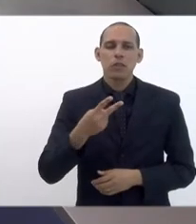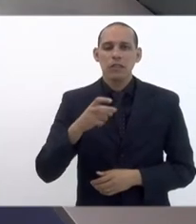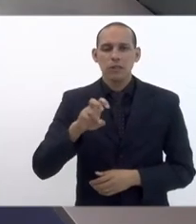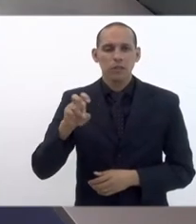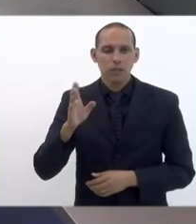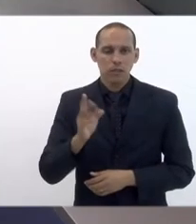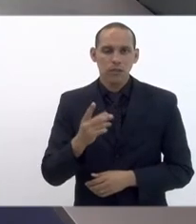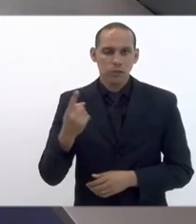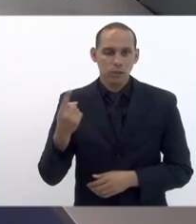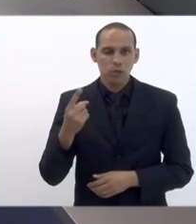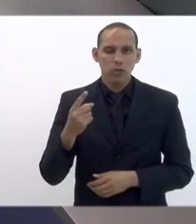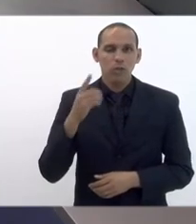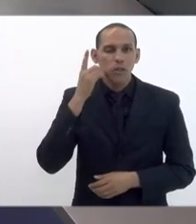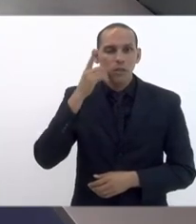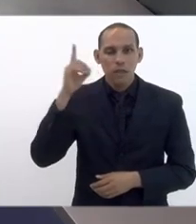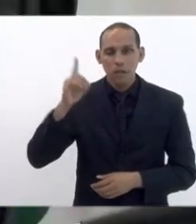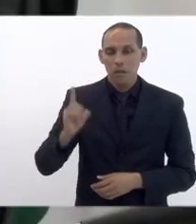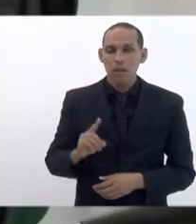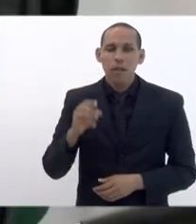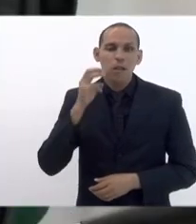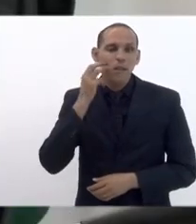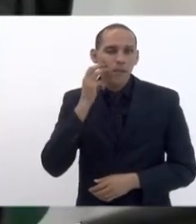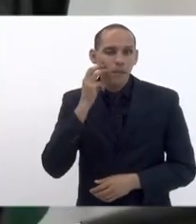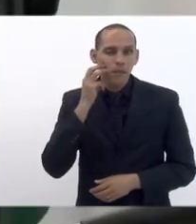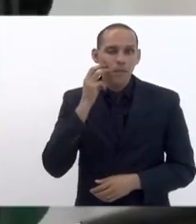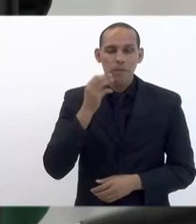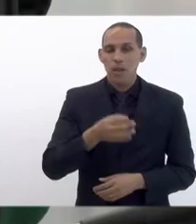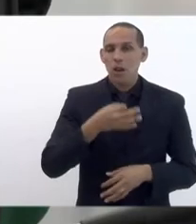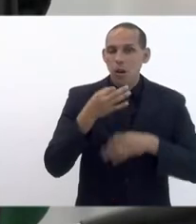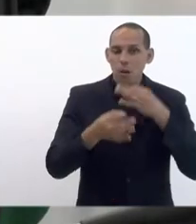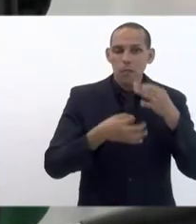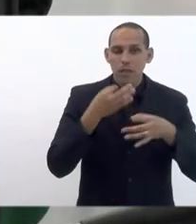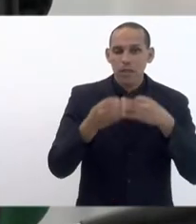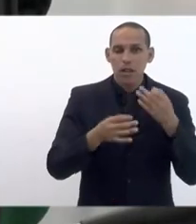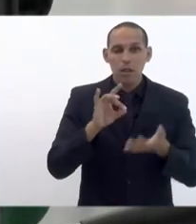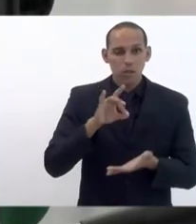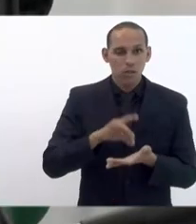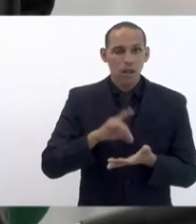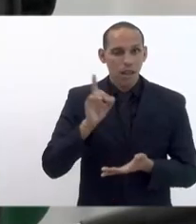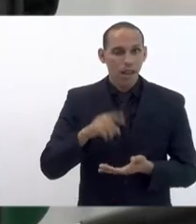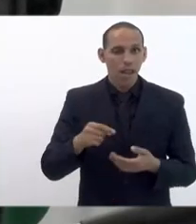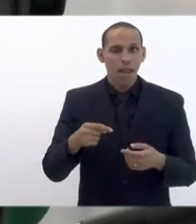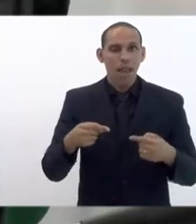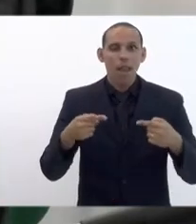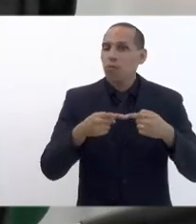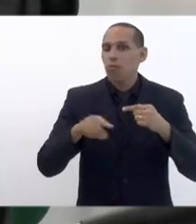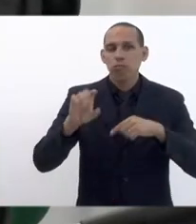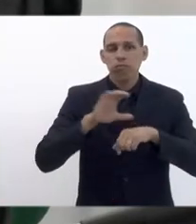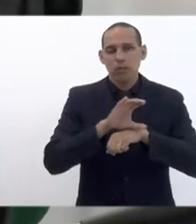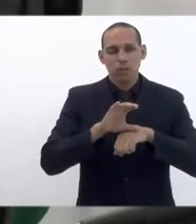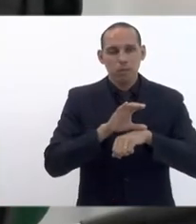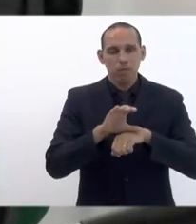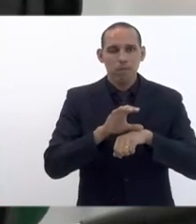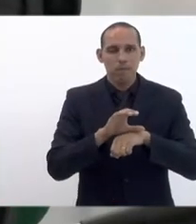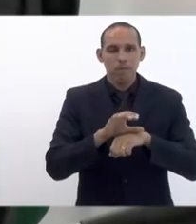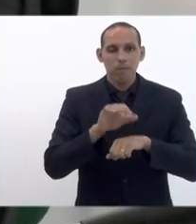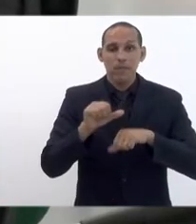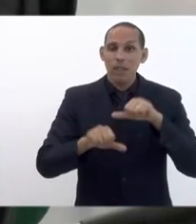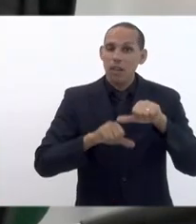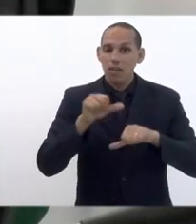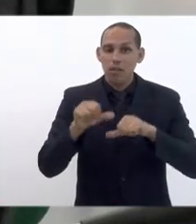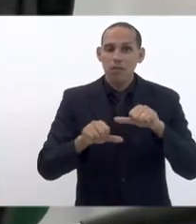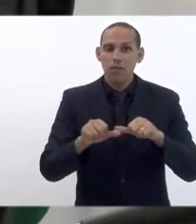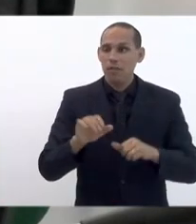autoria do deputado Dani Monteiro e Valdec Carneiro. O parecer original é pela inconstitucionalidade, transformando por